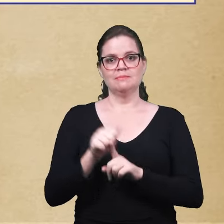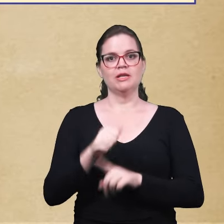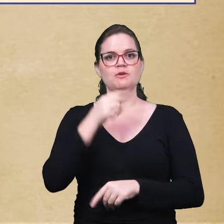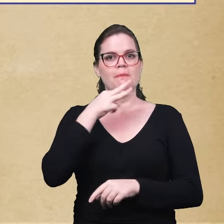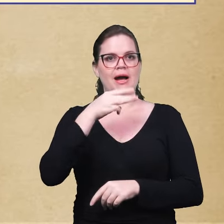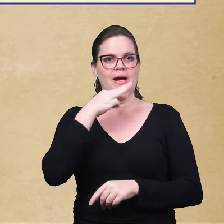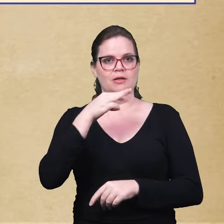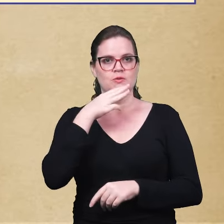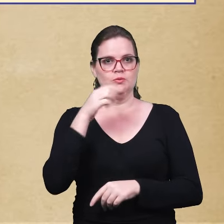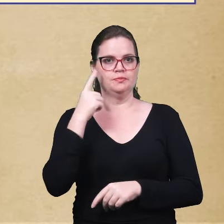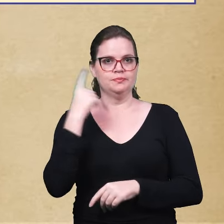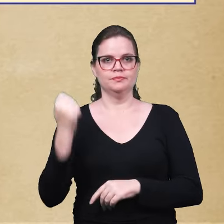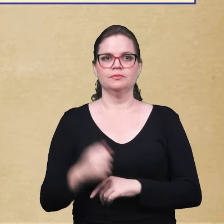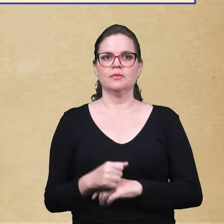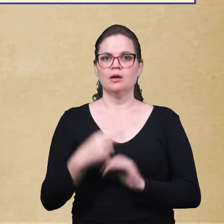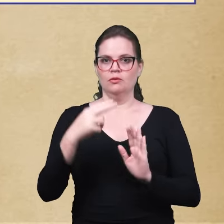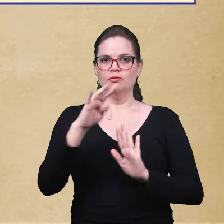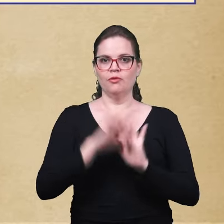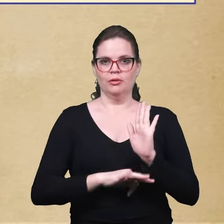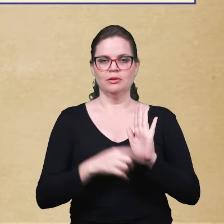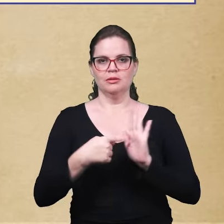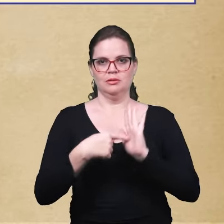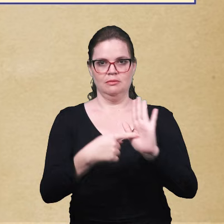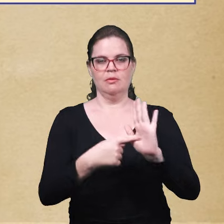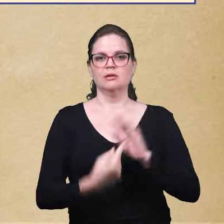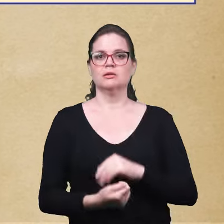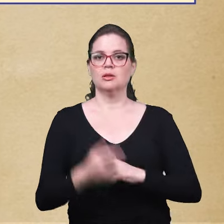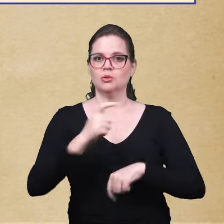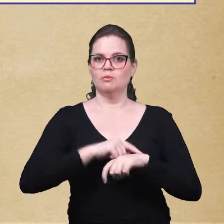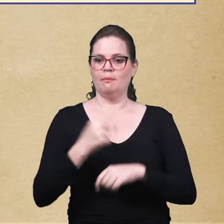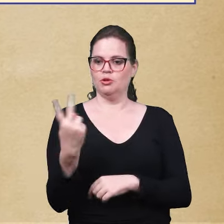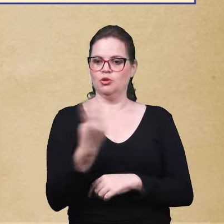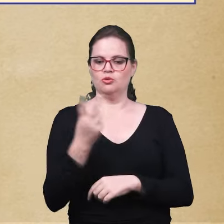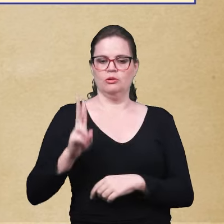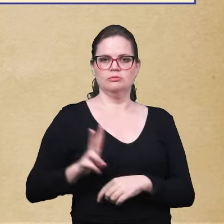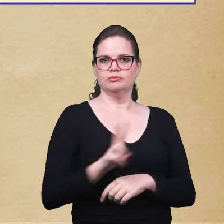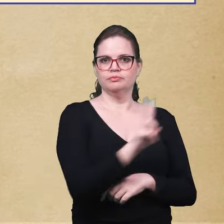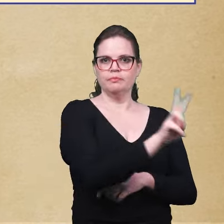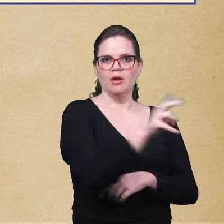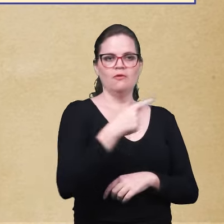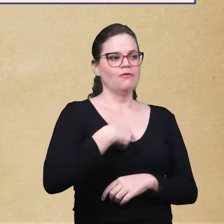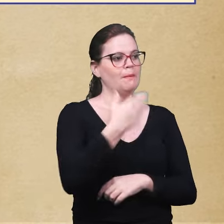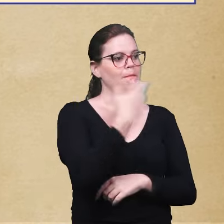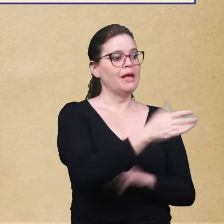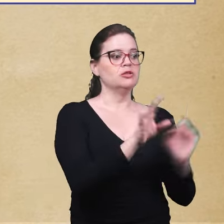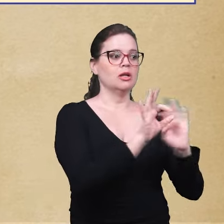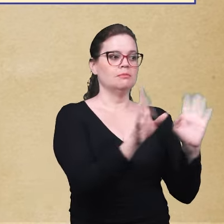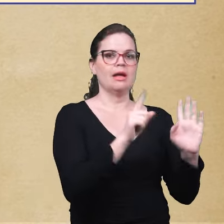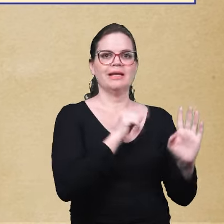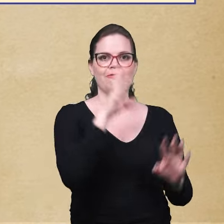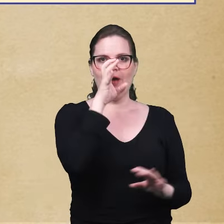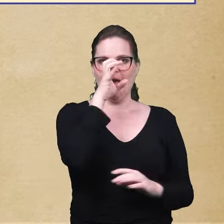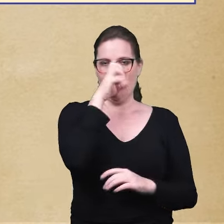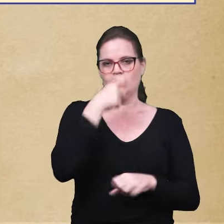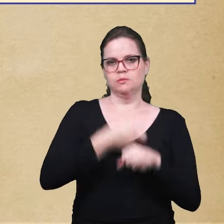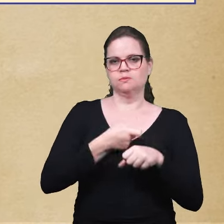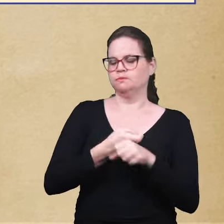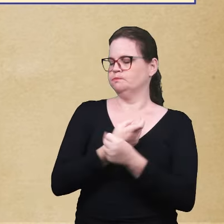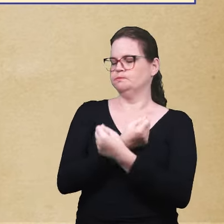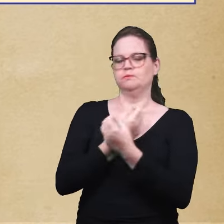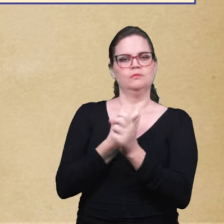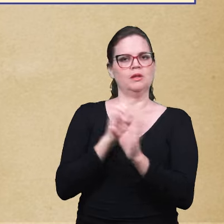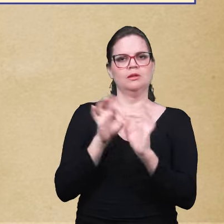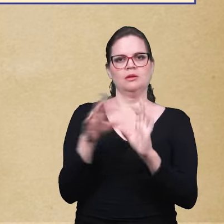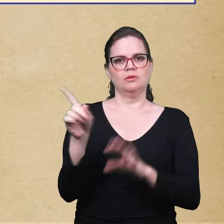foi o texto que foi lido aqui, foi o confronto, e Faraó aumenta a opressão ali. Então, diante da palavra ali,